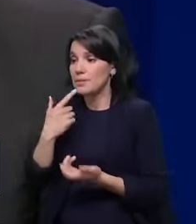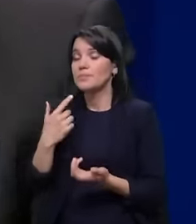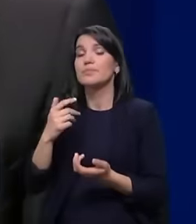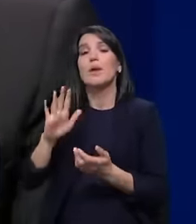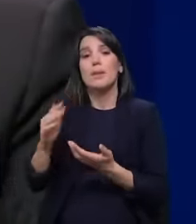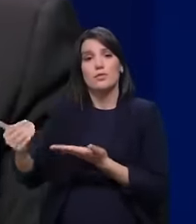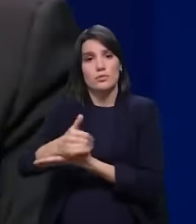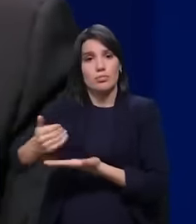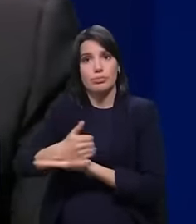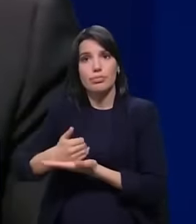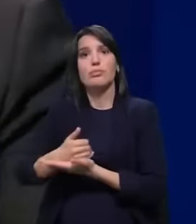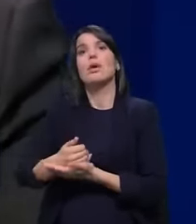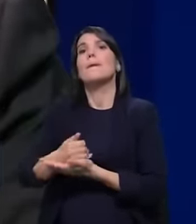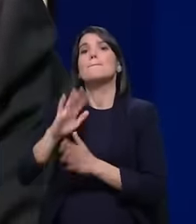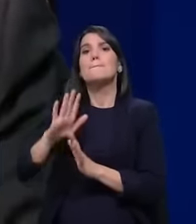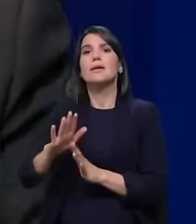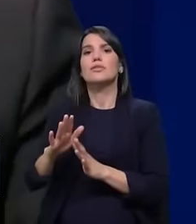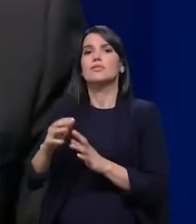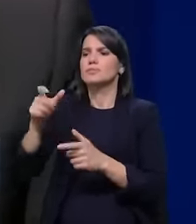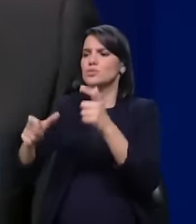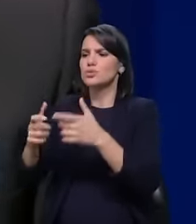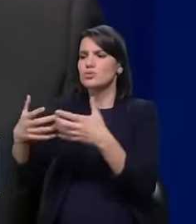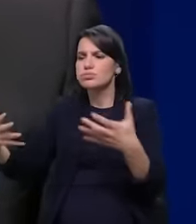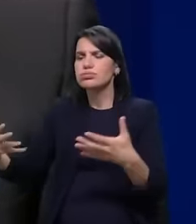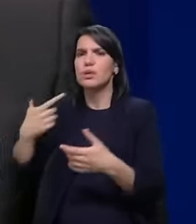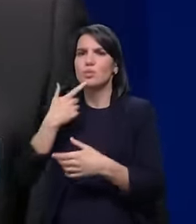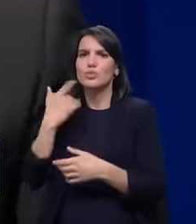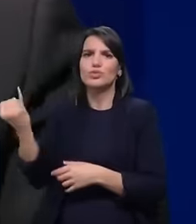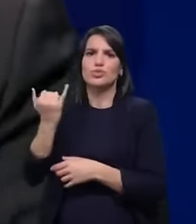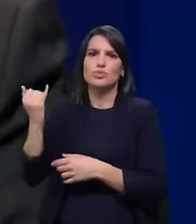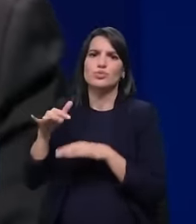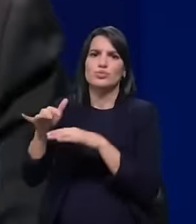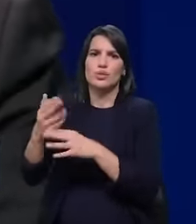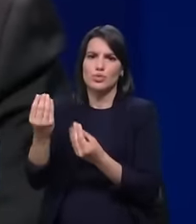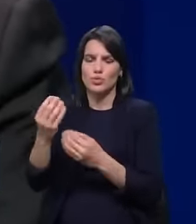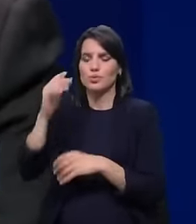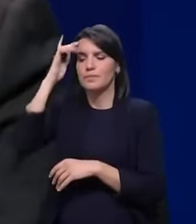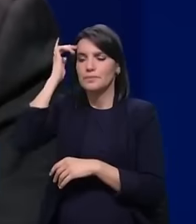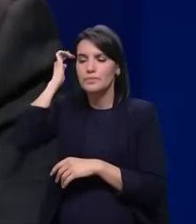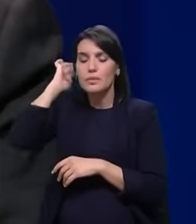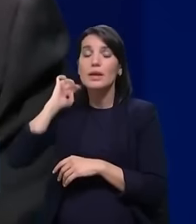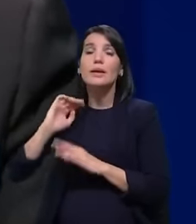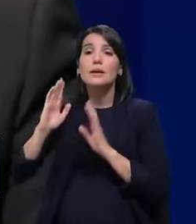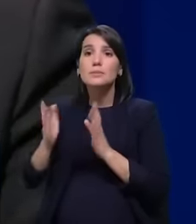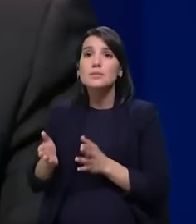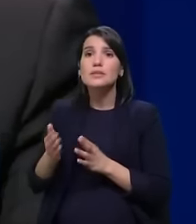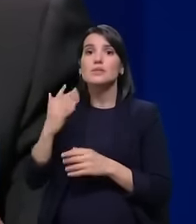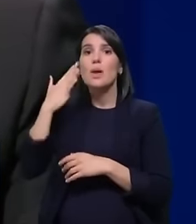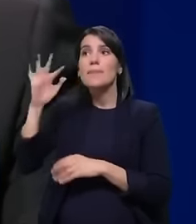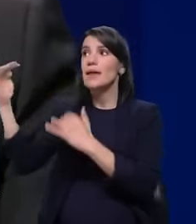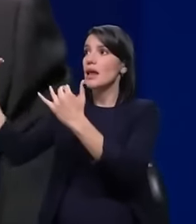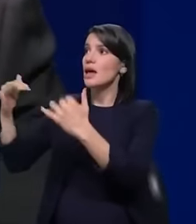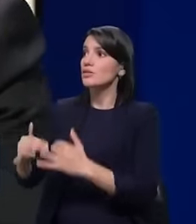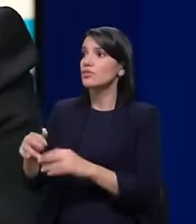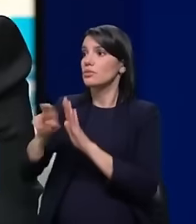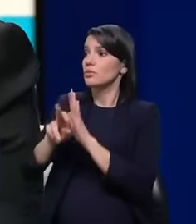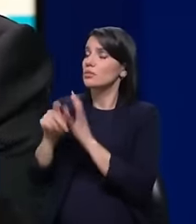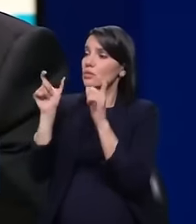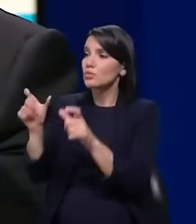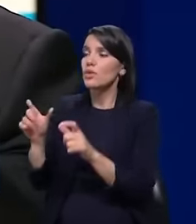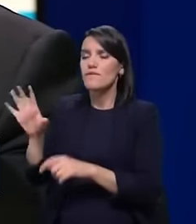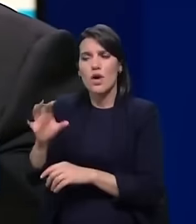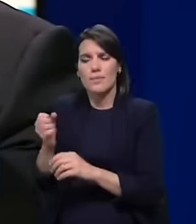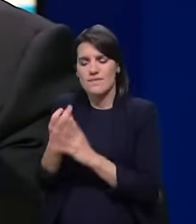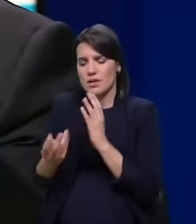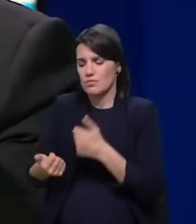gera uma pressão demográfica, social, institucional. O que nós dizemos é preciso que a imigração seja controlada e regulada. Ora, há várias formas, mas os melhores